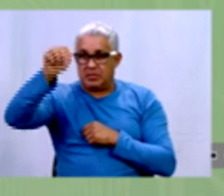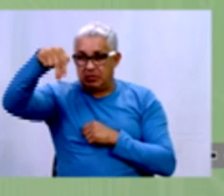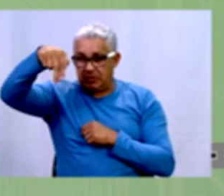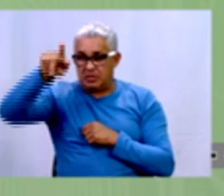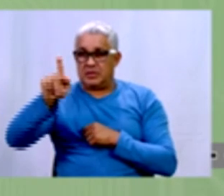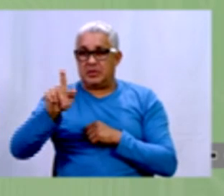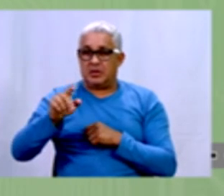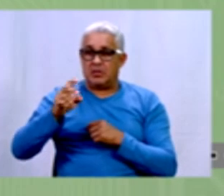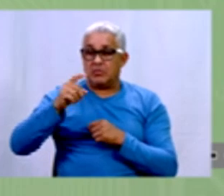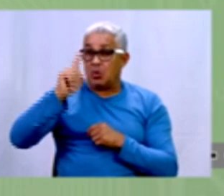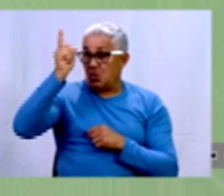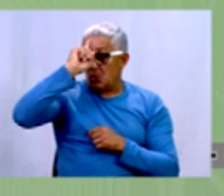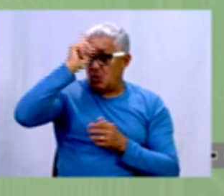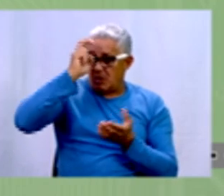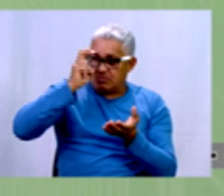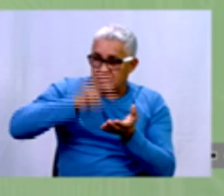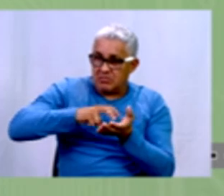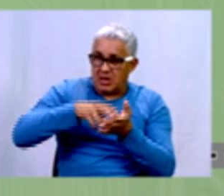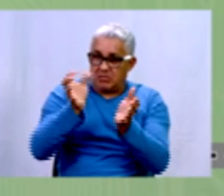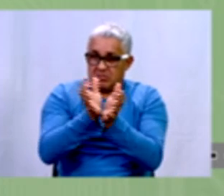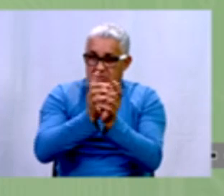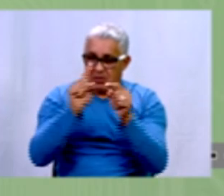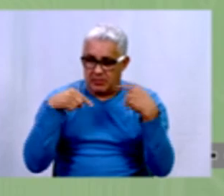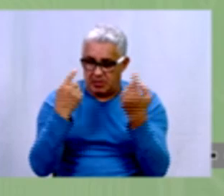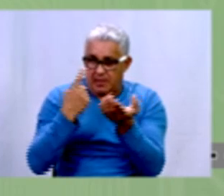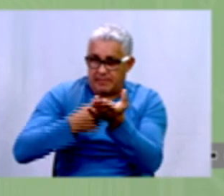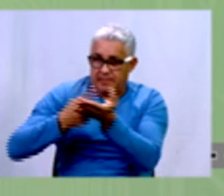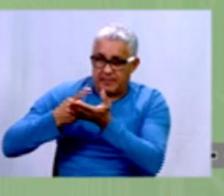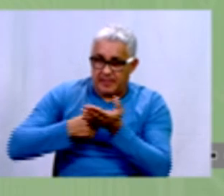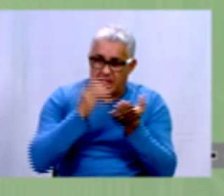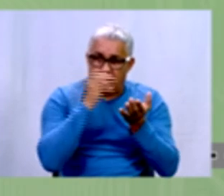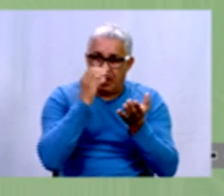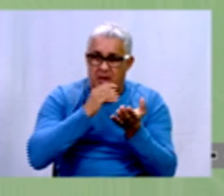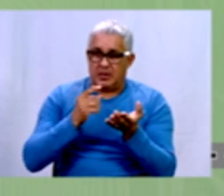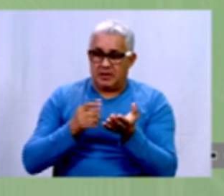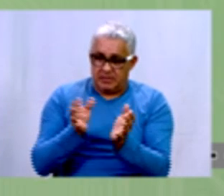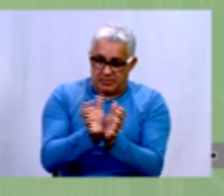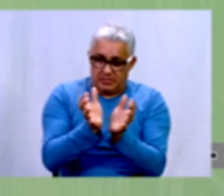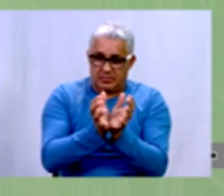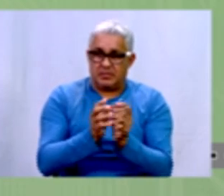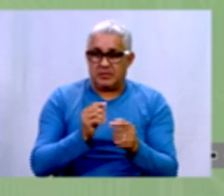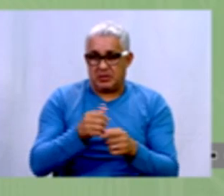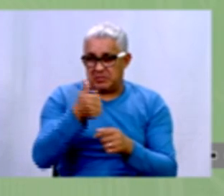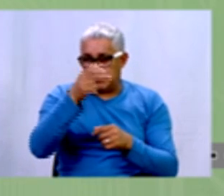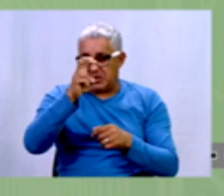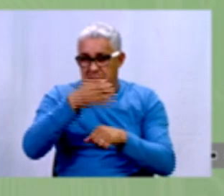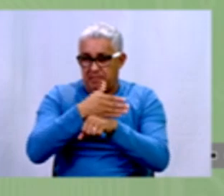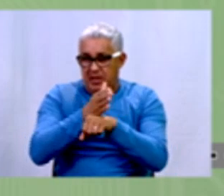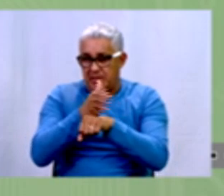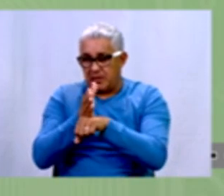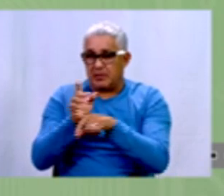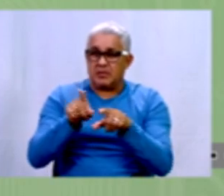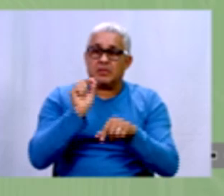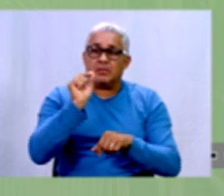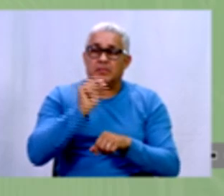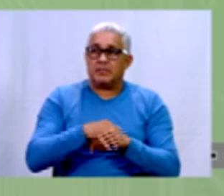de manhã, a equipe se reúne rapidamente, o time se reúne por 15 minutos